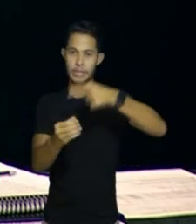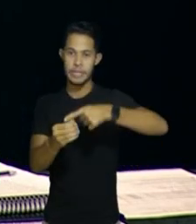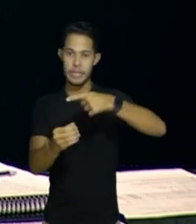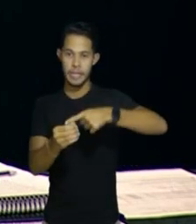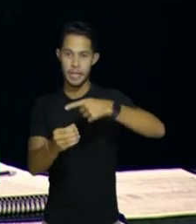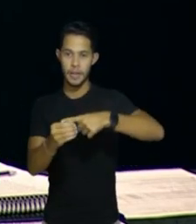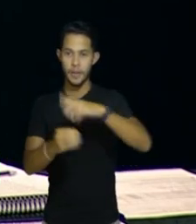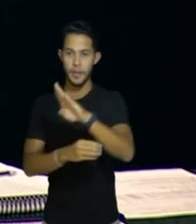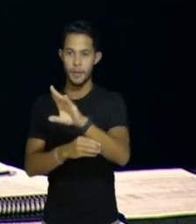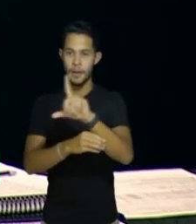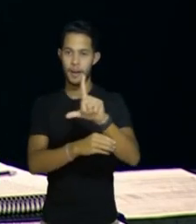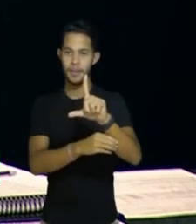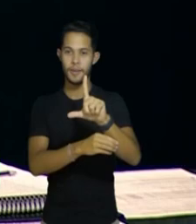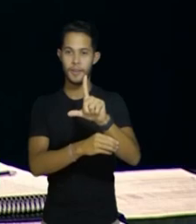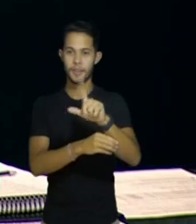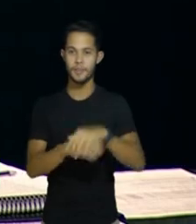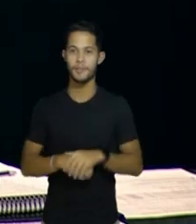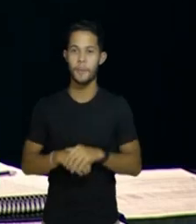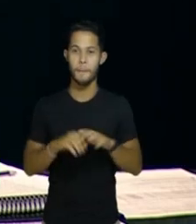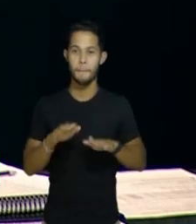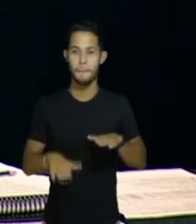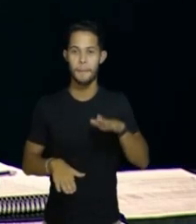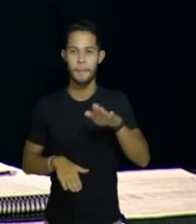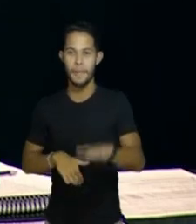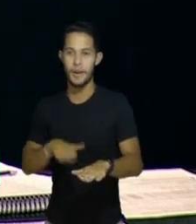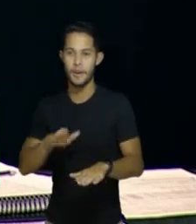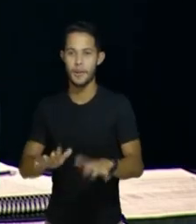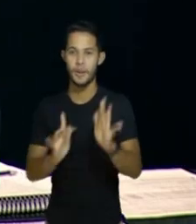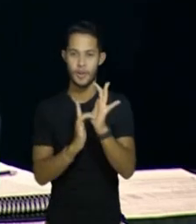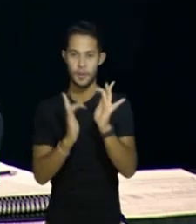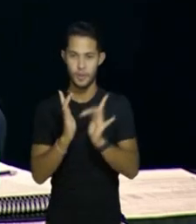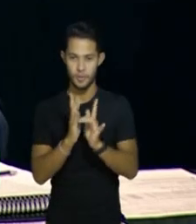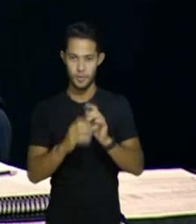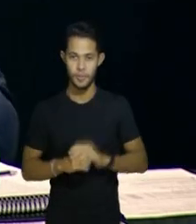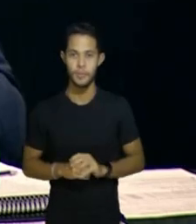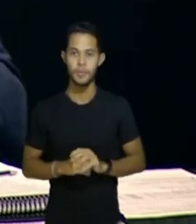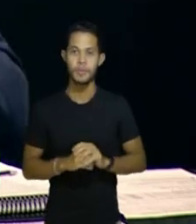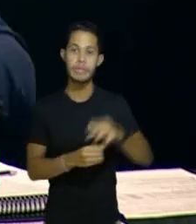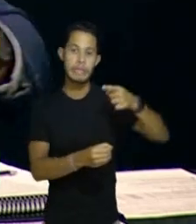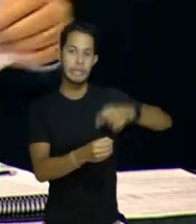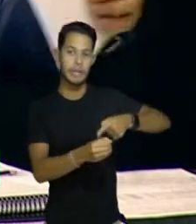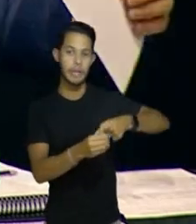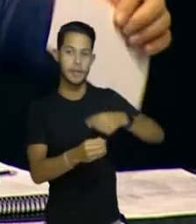de 2024, presidente pastor Mário Passos, município de Blumenau.